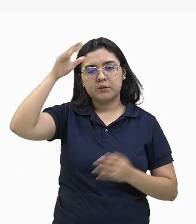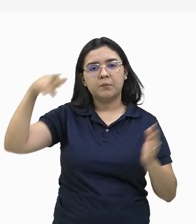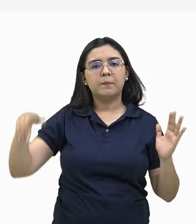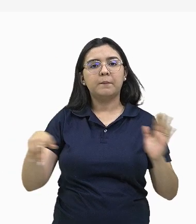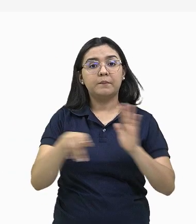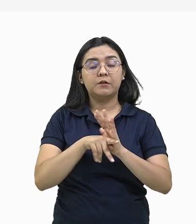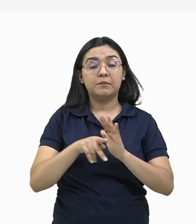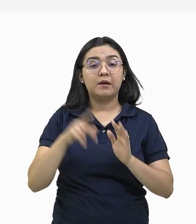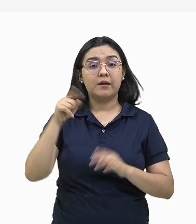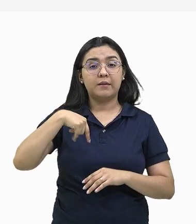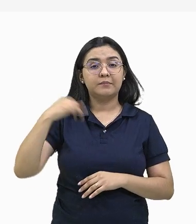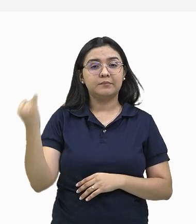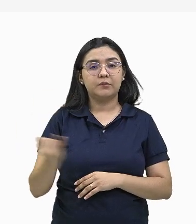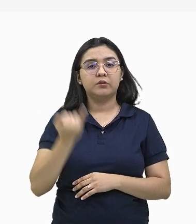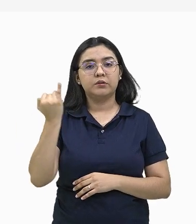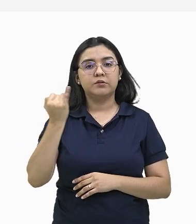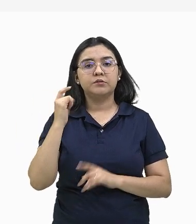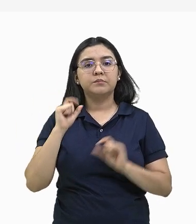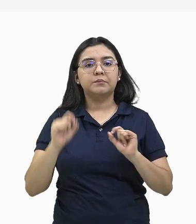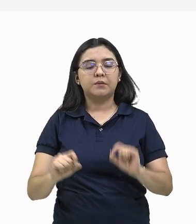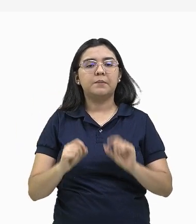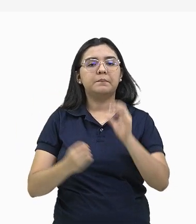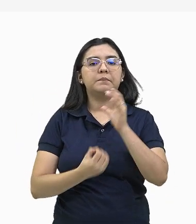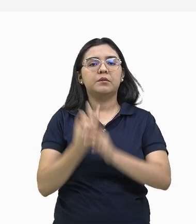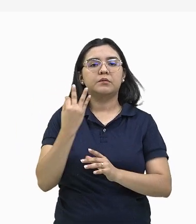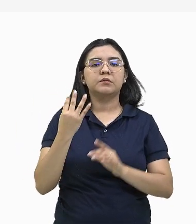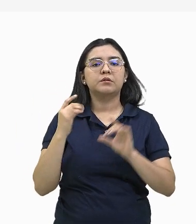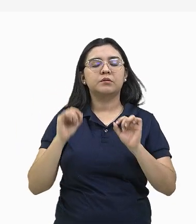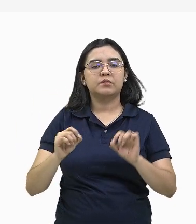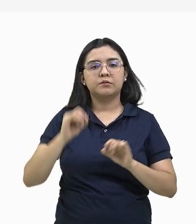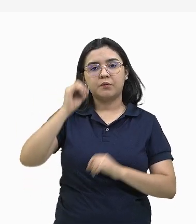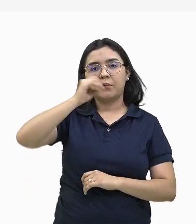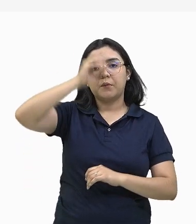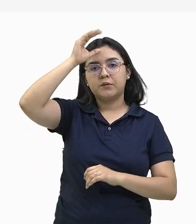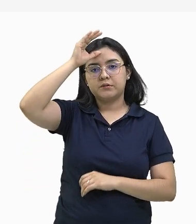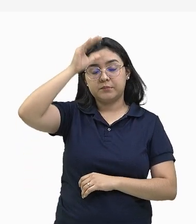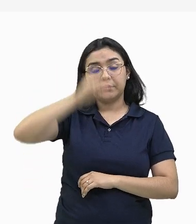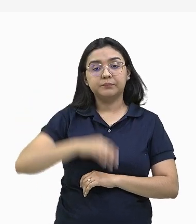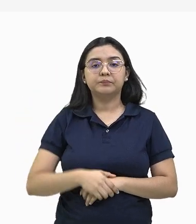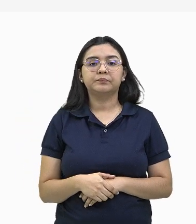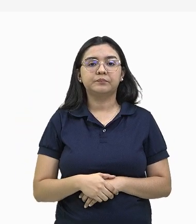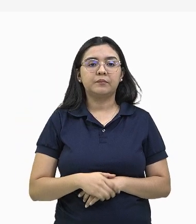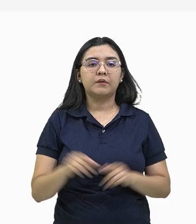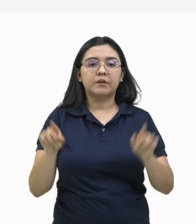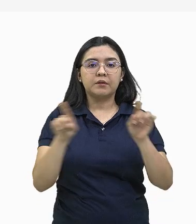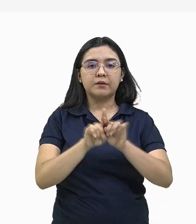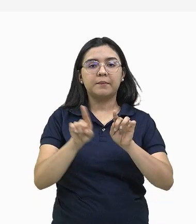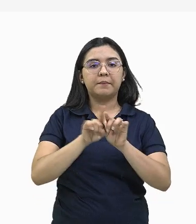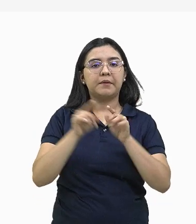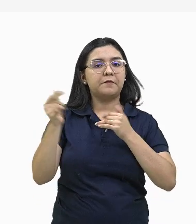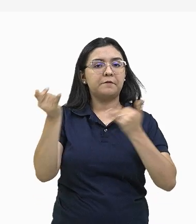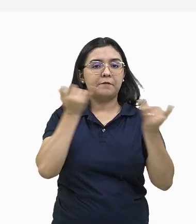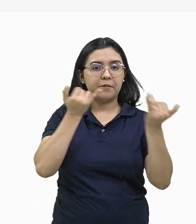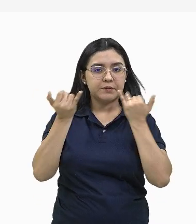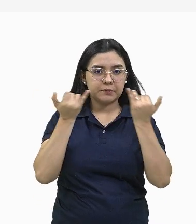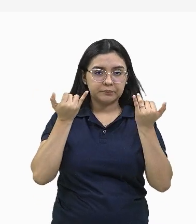ele é importante para gerar o conhecimento, né? Para gerar